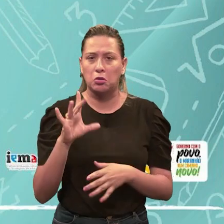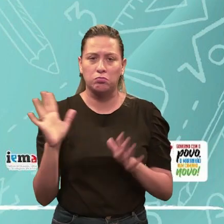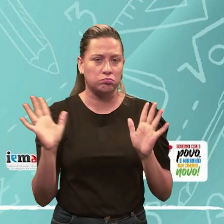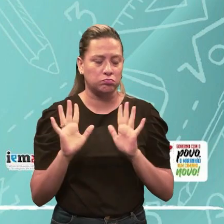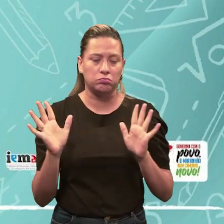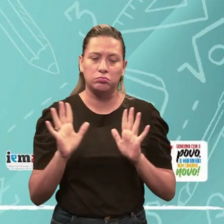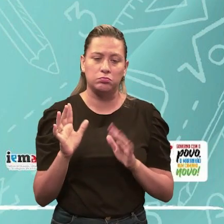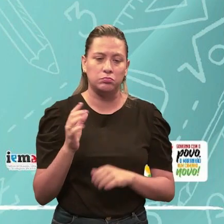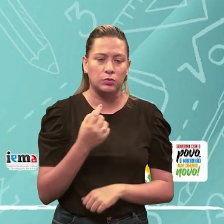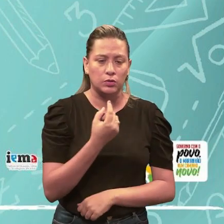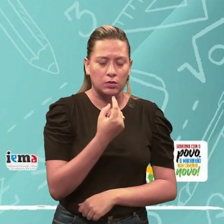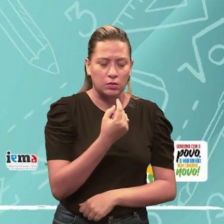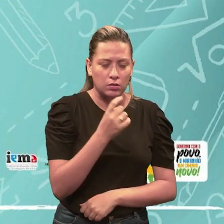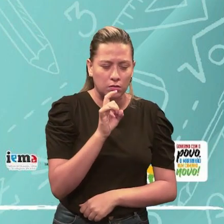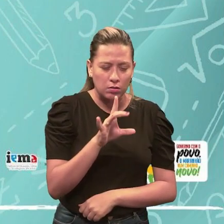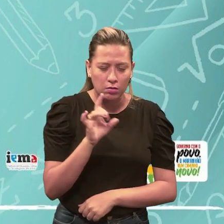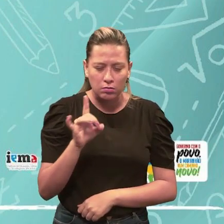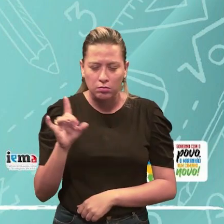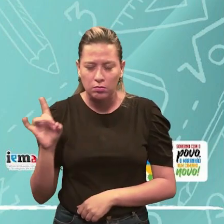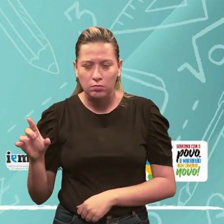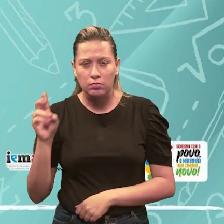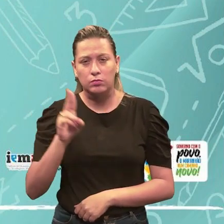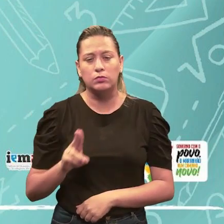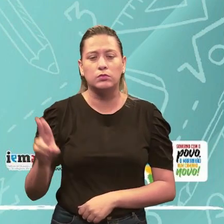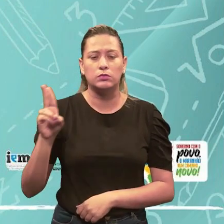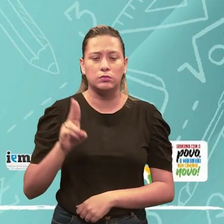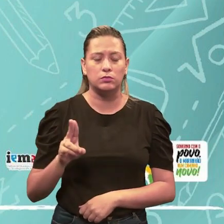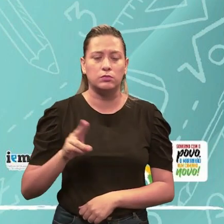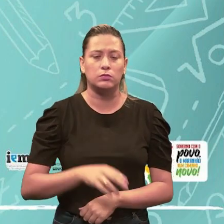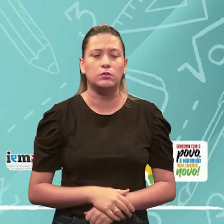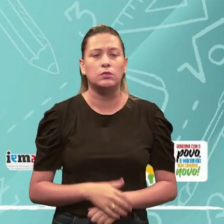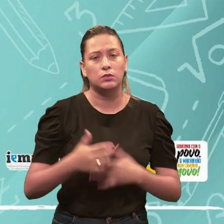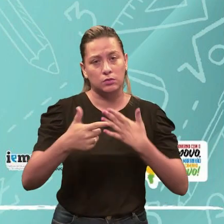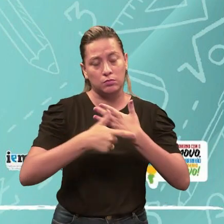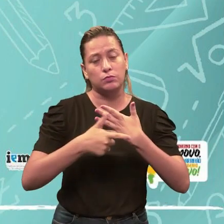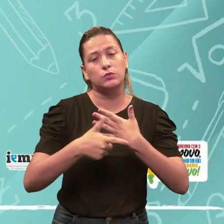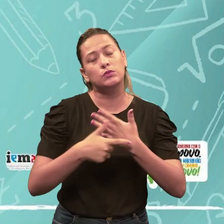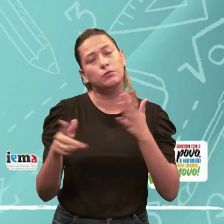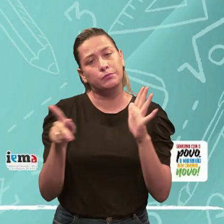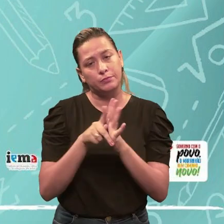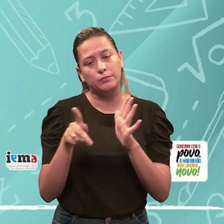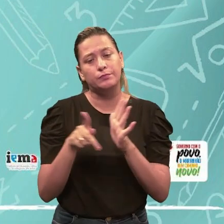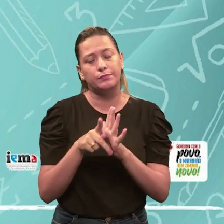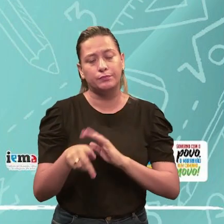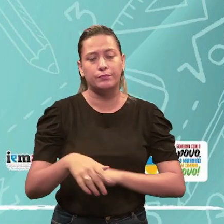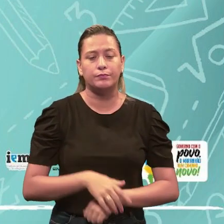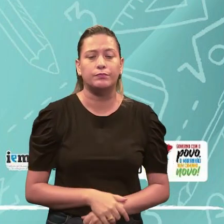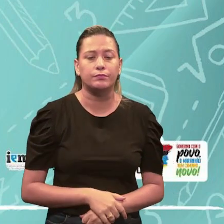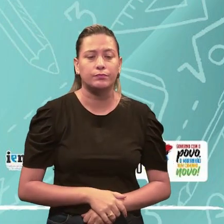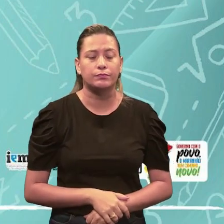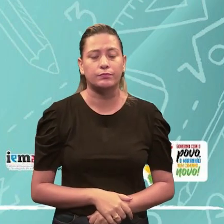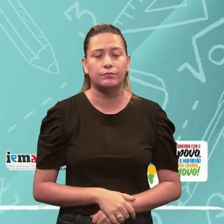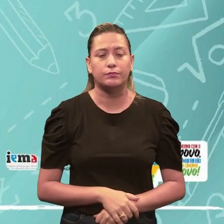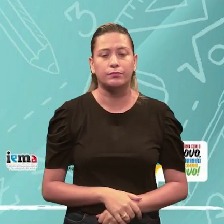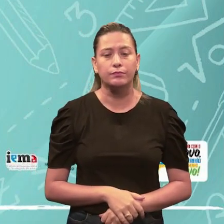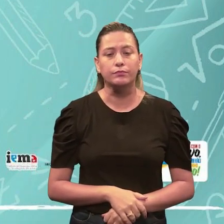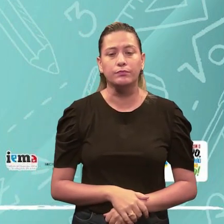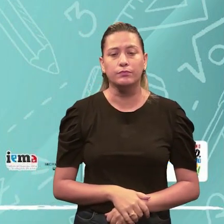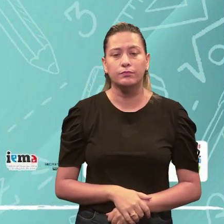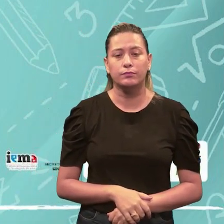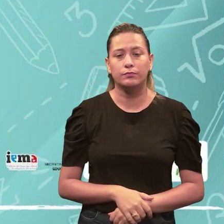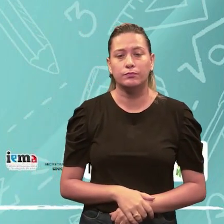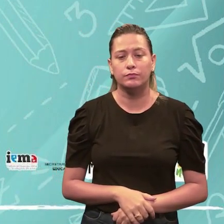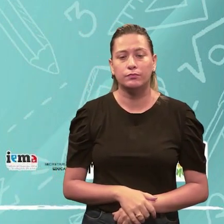porque cada um deles é utilizado para uma determinada função, tá? E aqui tá, né, a aparência, como é